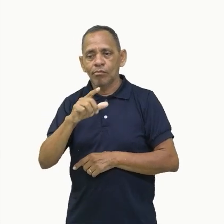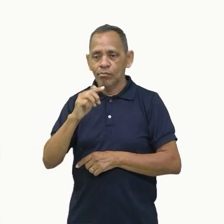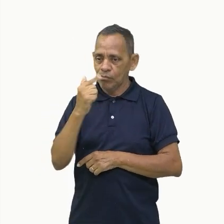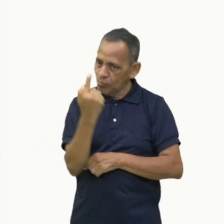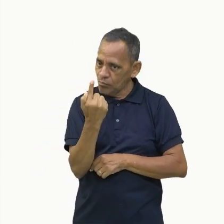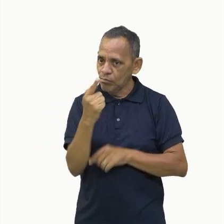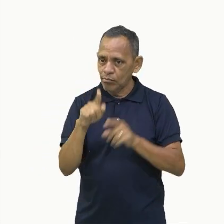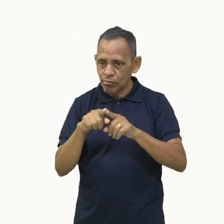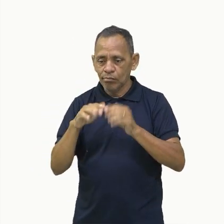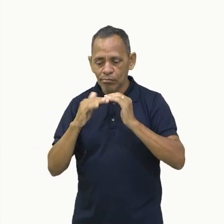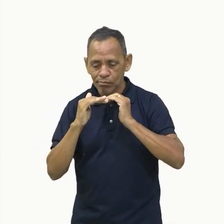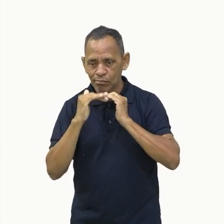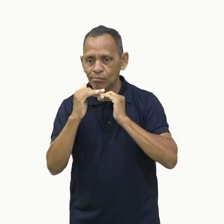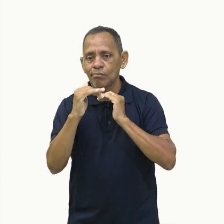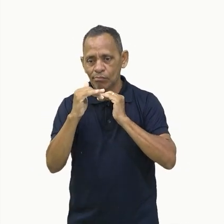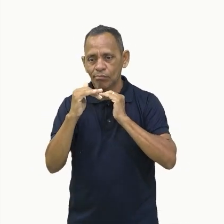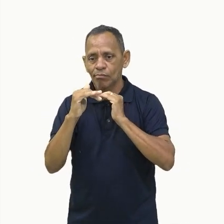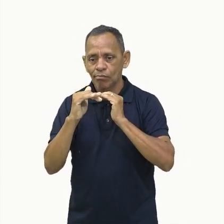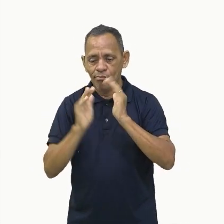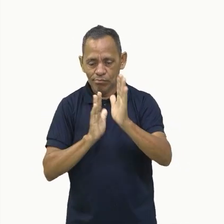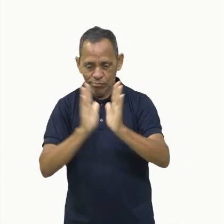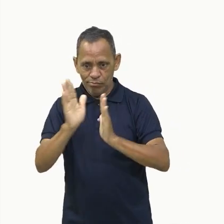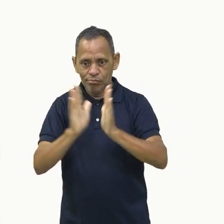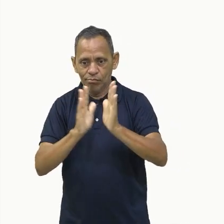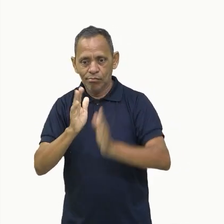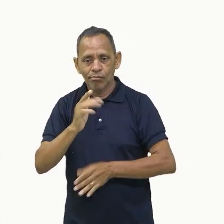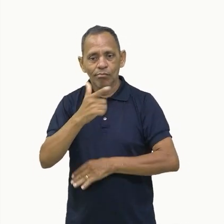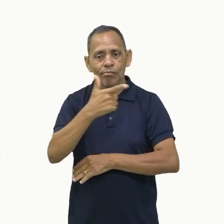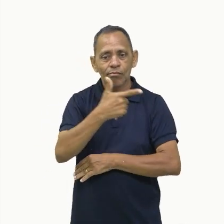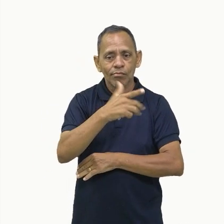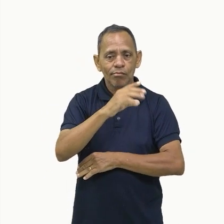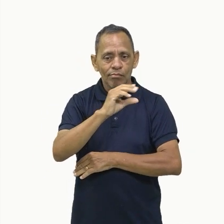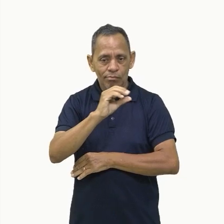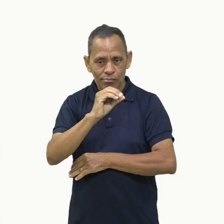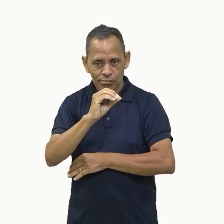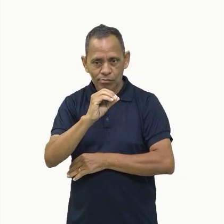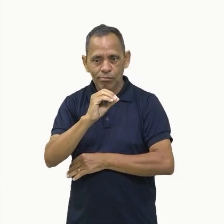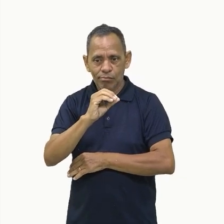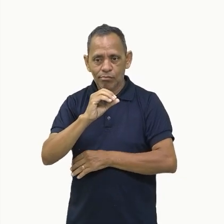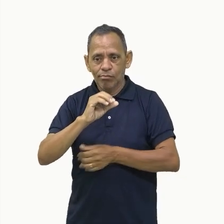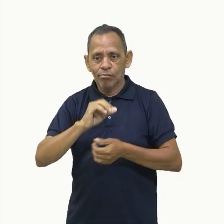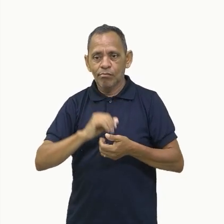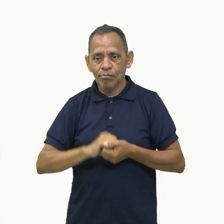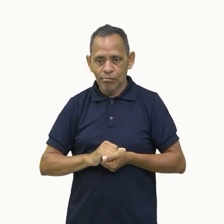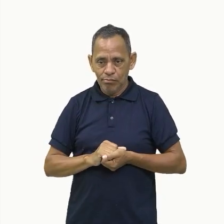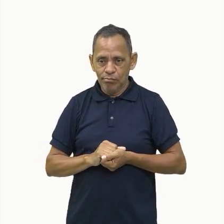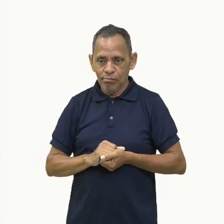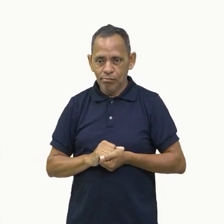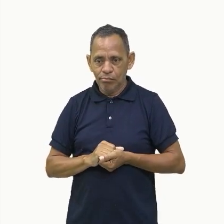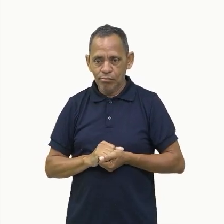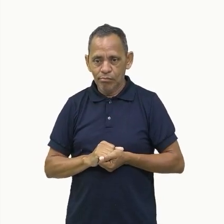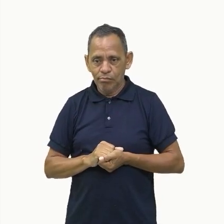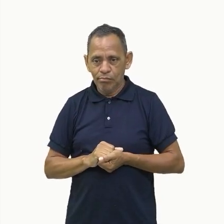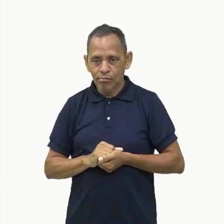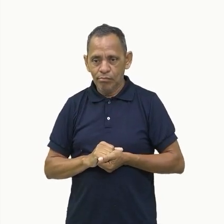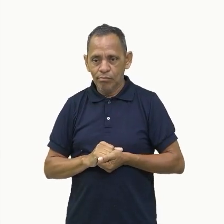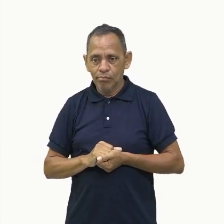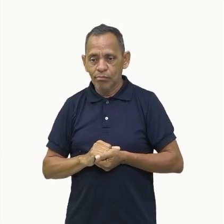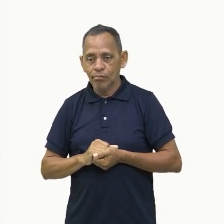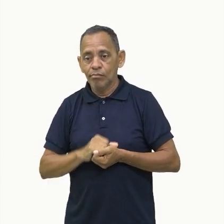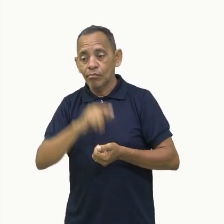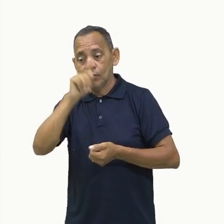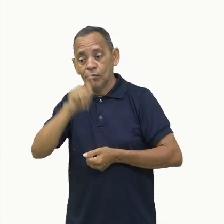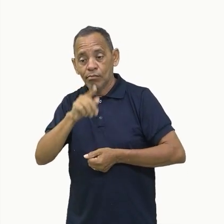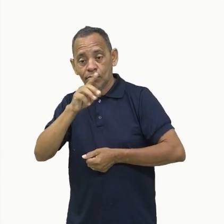também entre 20 e 30, tá? Isso em relação a bilhões de